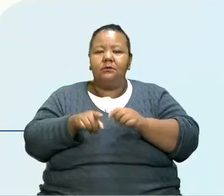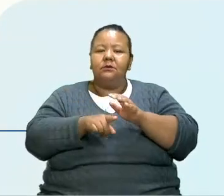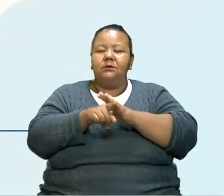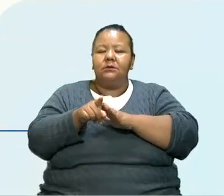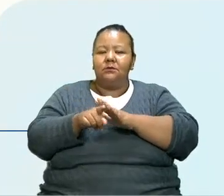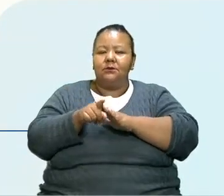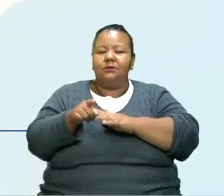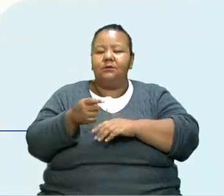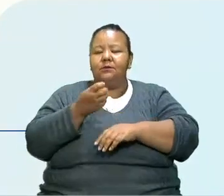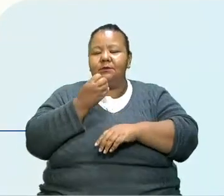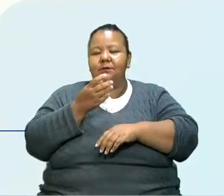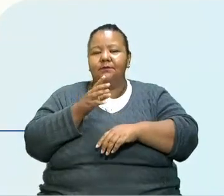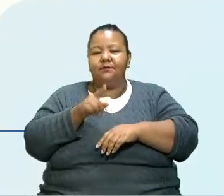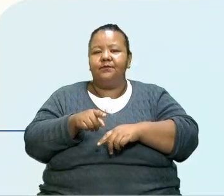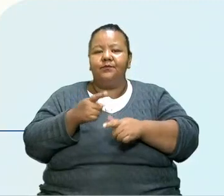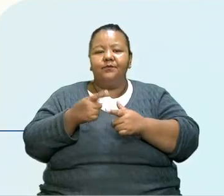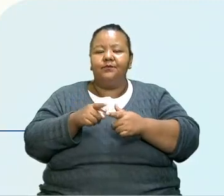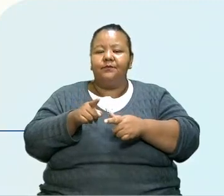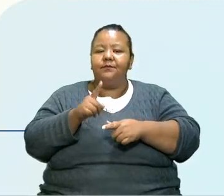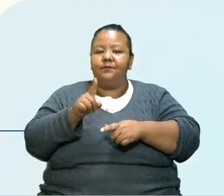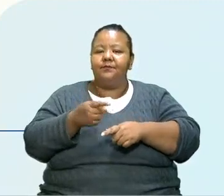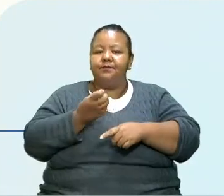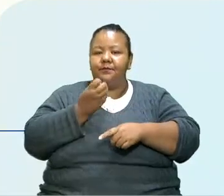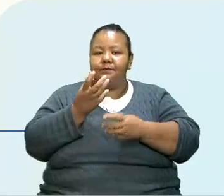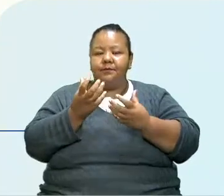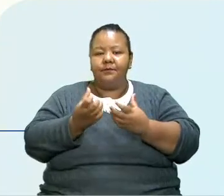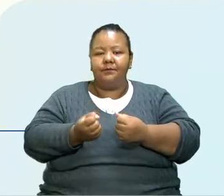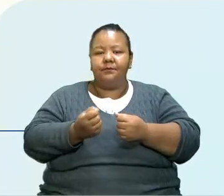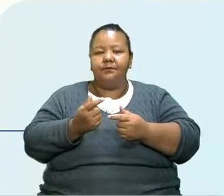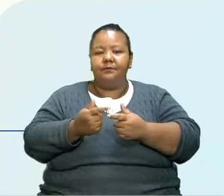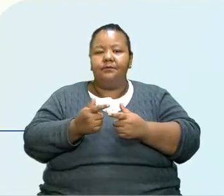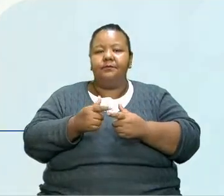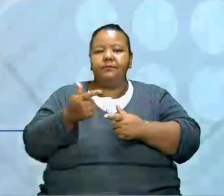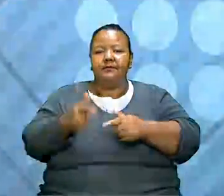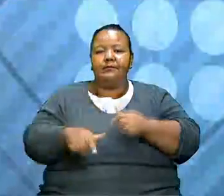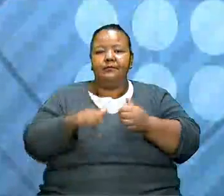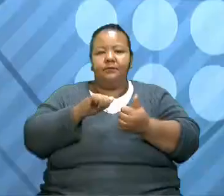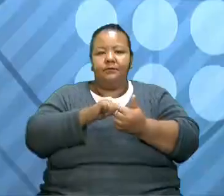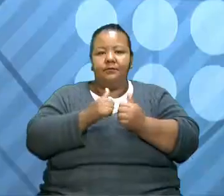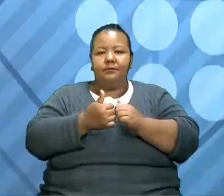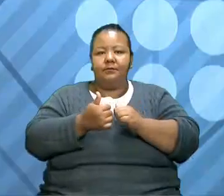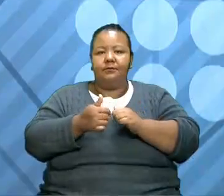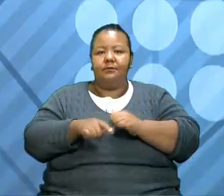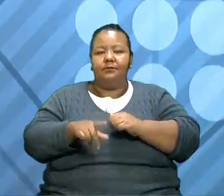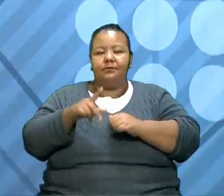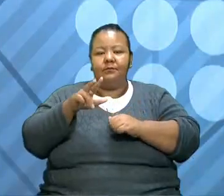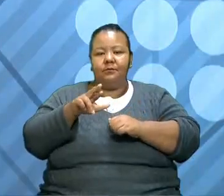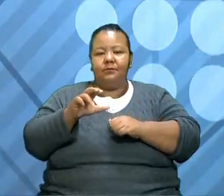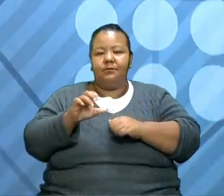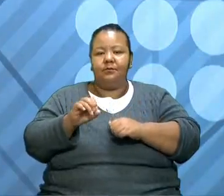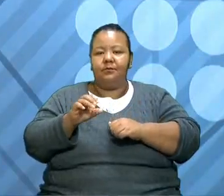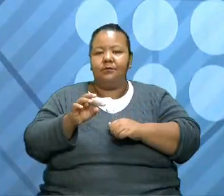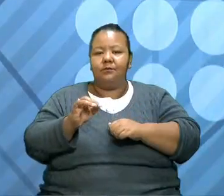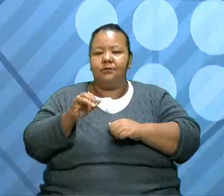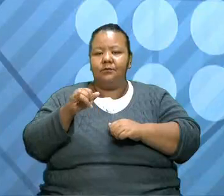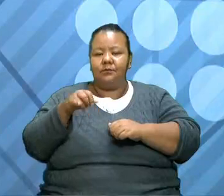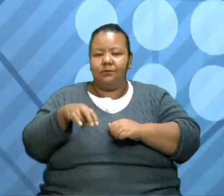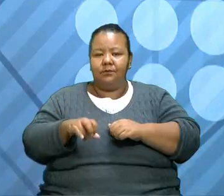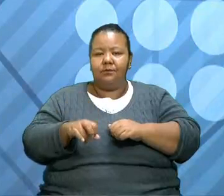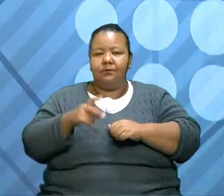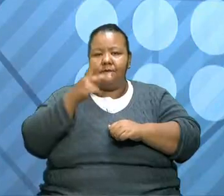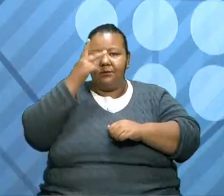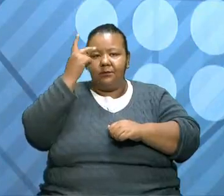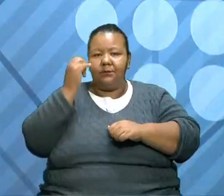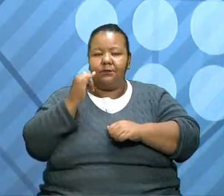pergunta é bem interessante, porque fala assim, por que que ela é bem aceita? Porque consegue ajustar as rotinas. Porque as pessoas, se chegar e falar